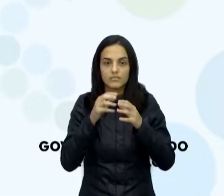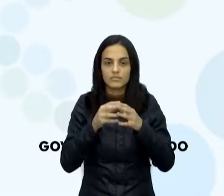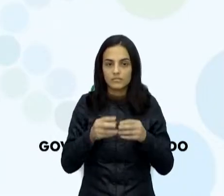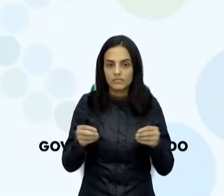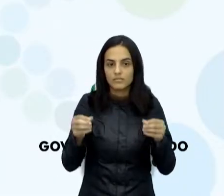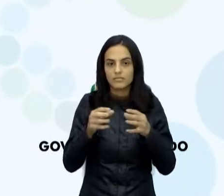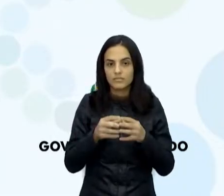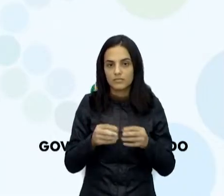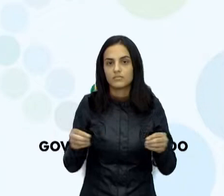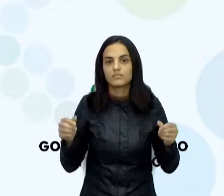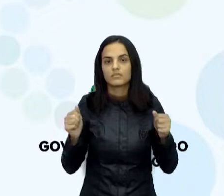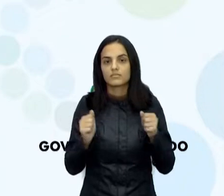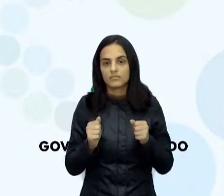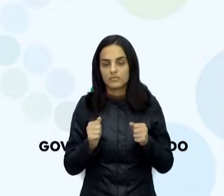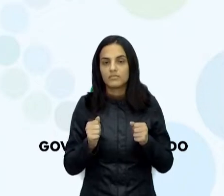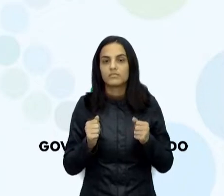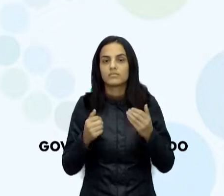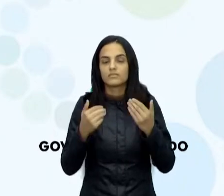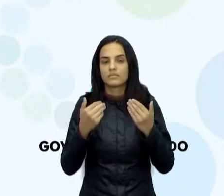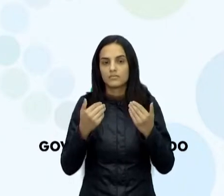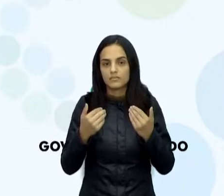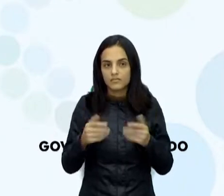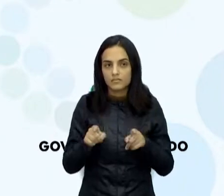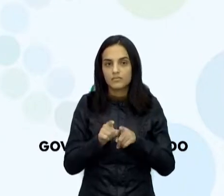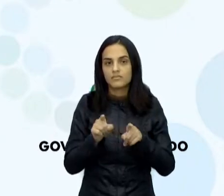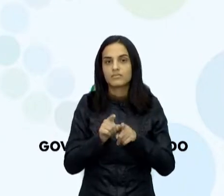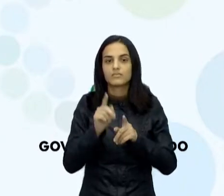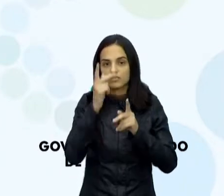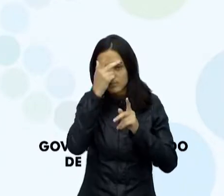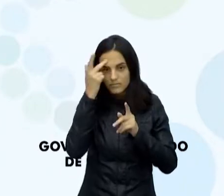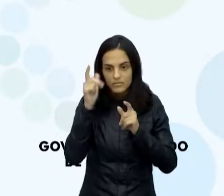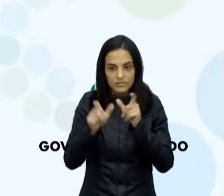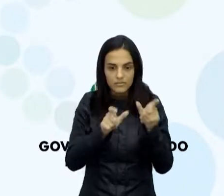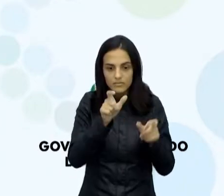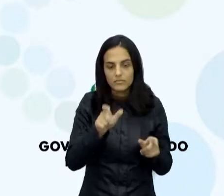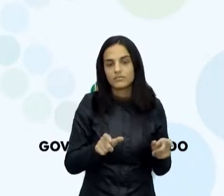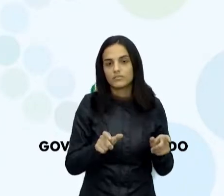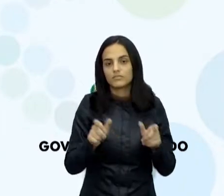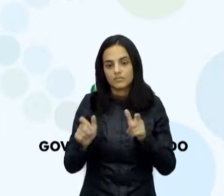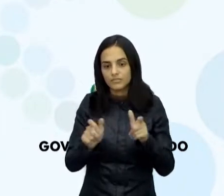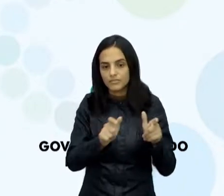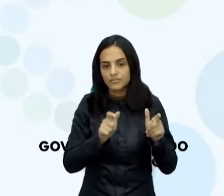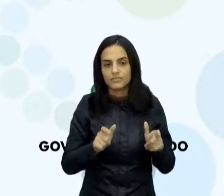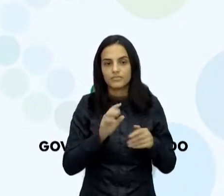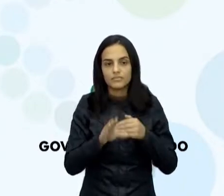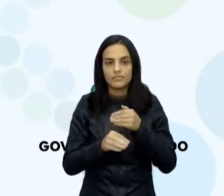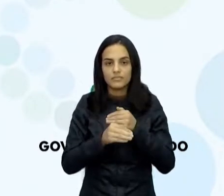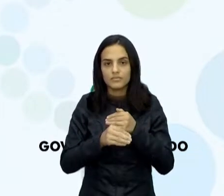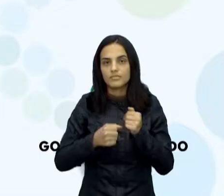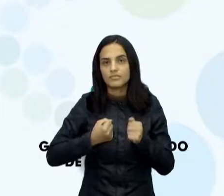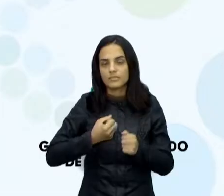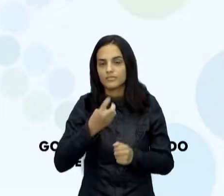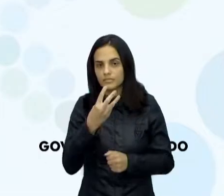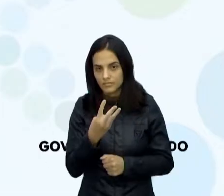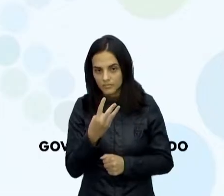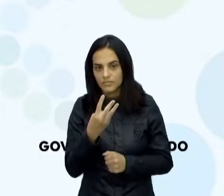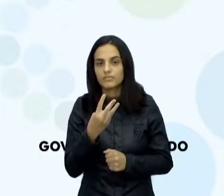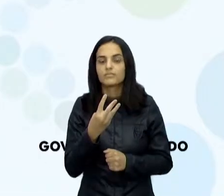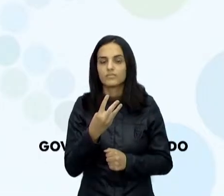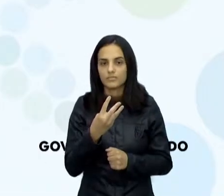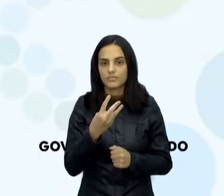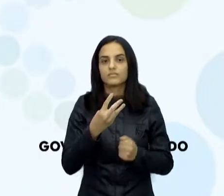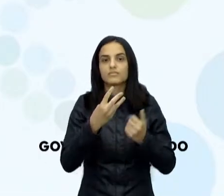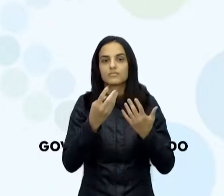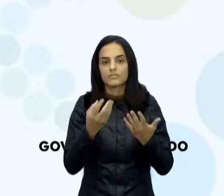à cidade, unidade curricular 1, o indivíduo e o ambiente, componente curricular 3, das rochas